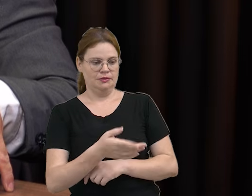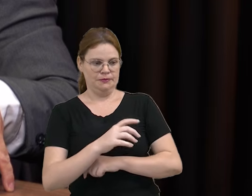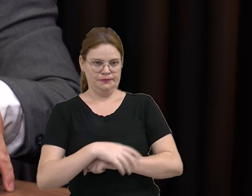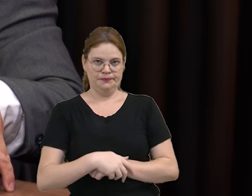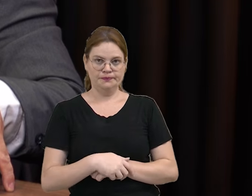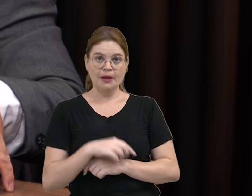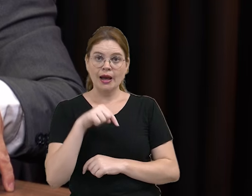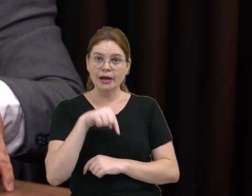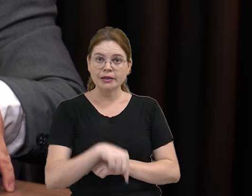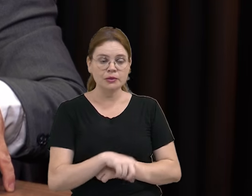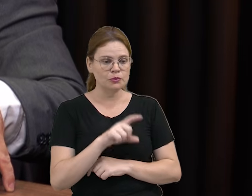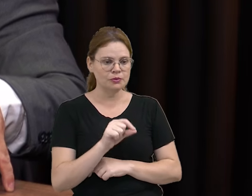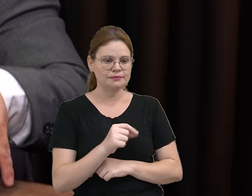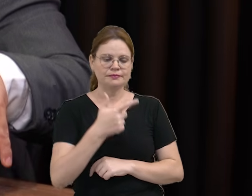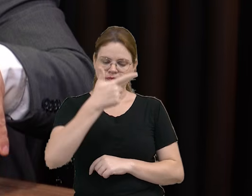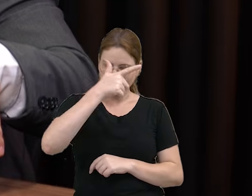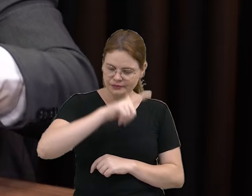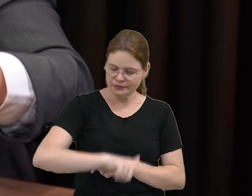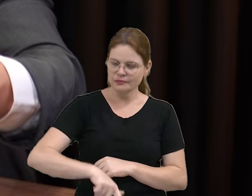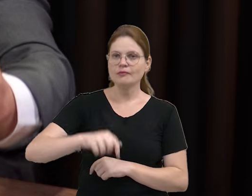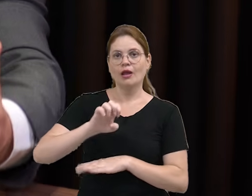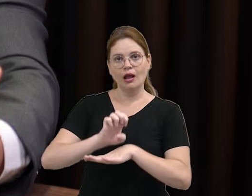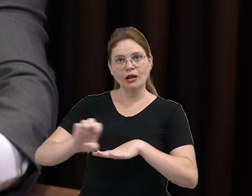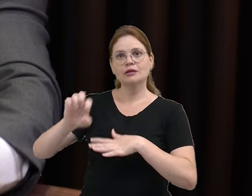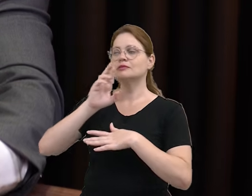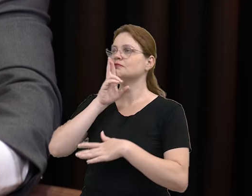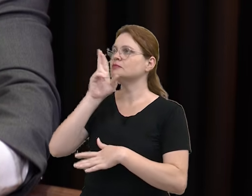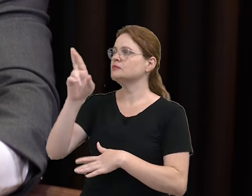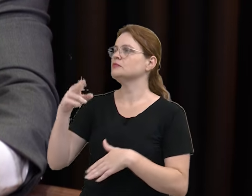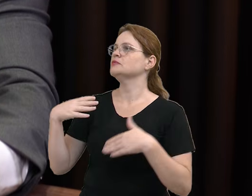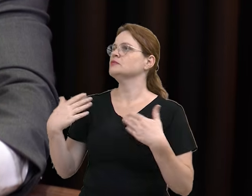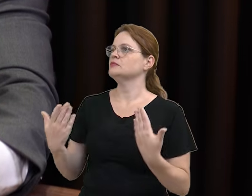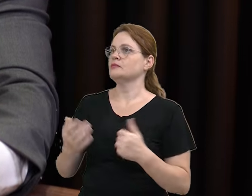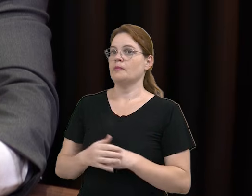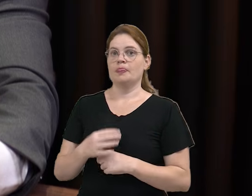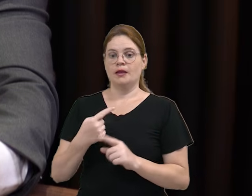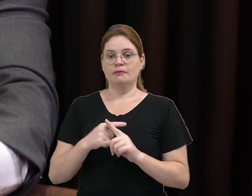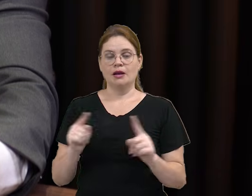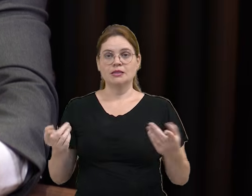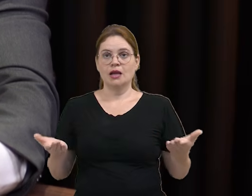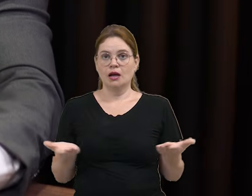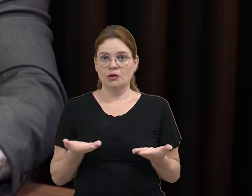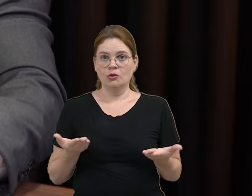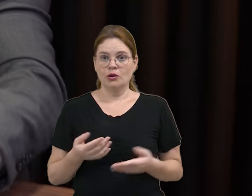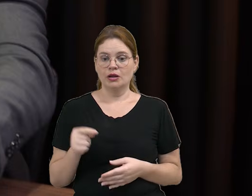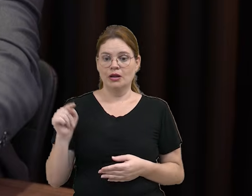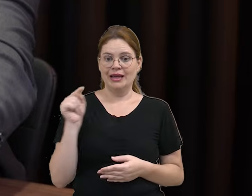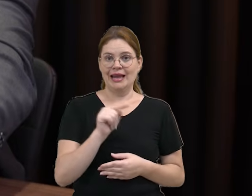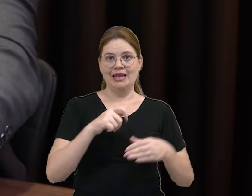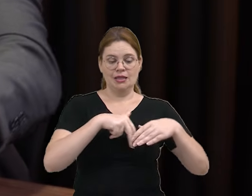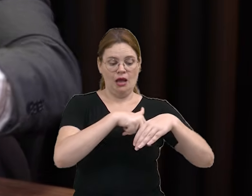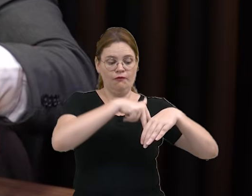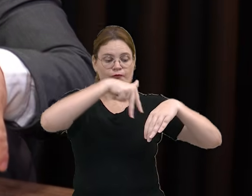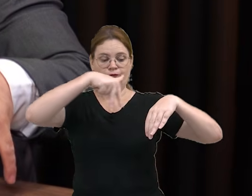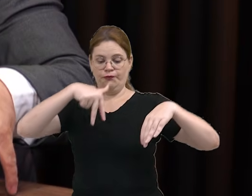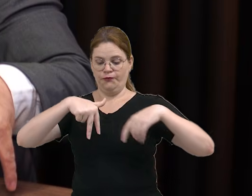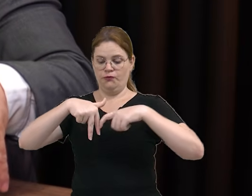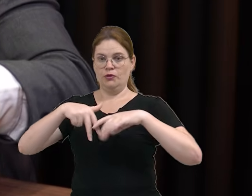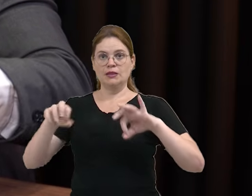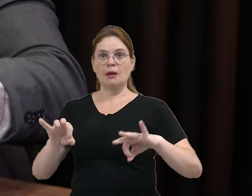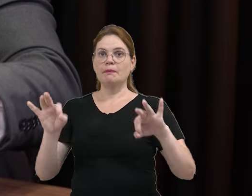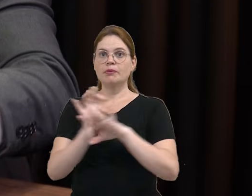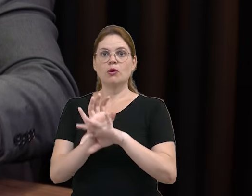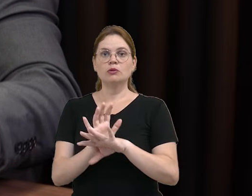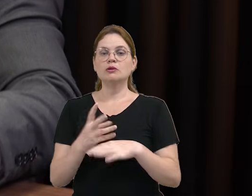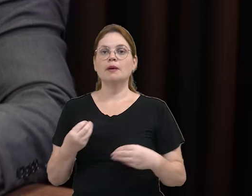que faz aqui, Elias? E ele traz a mesma justificativa. Mas agora ele está fora da caverna. Agora ele